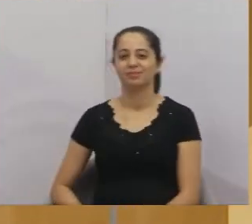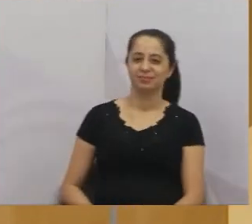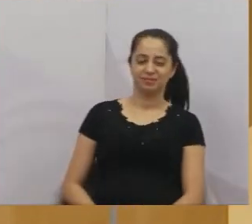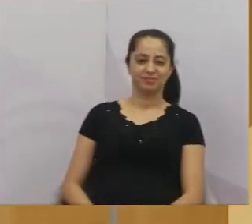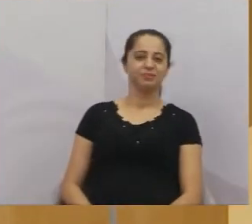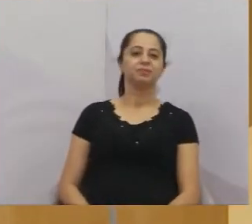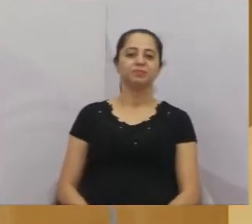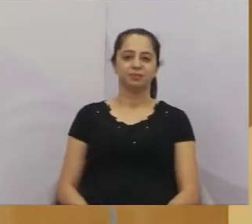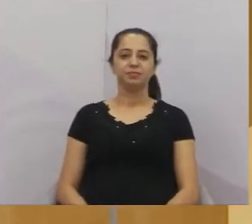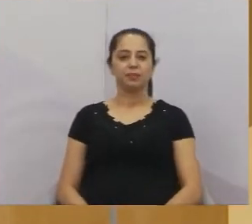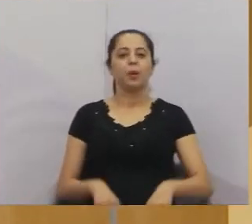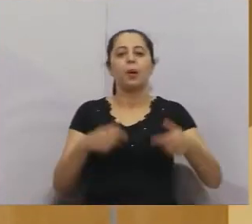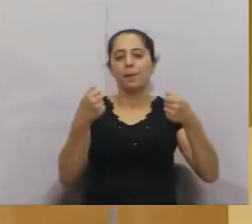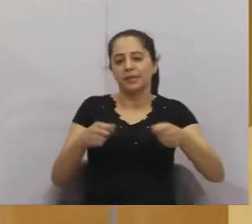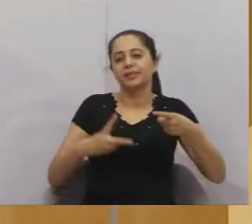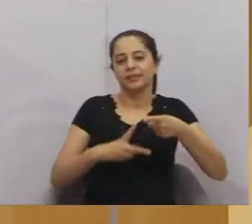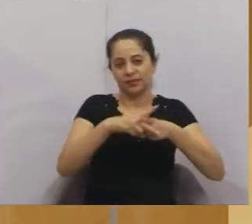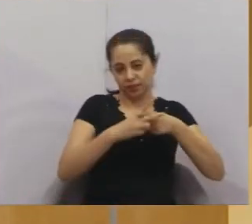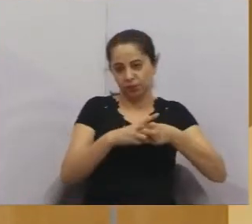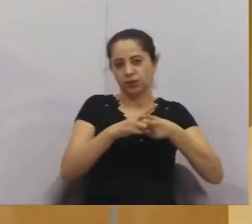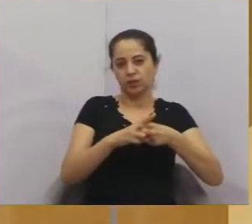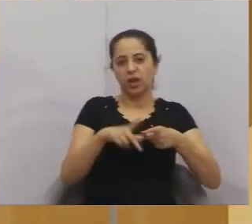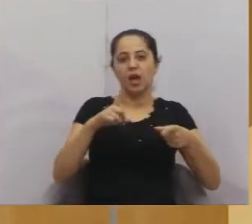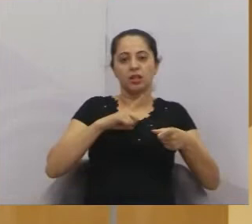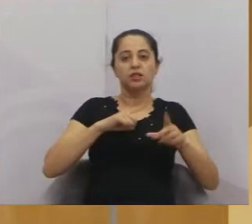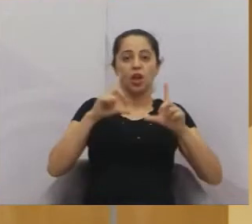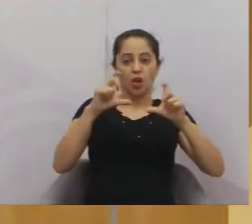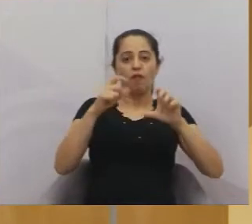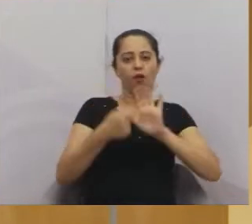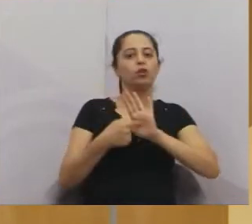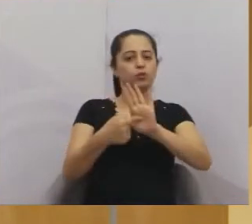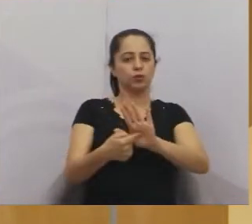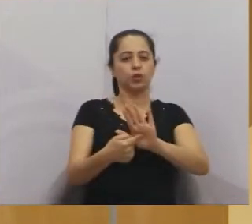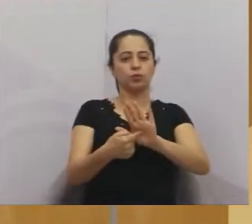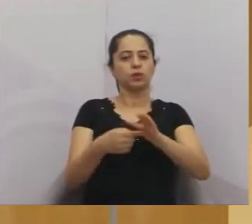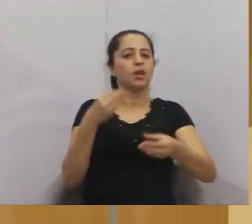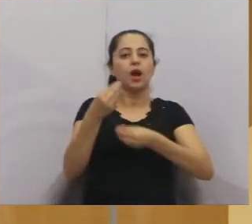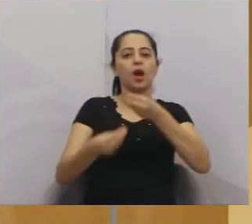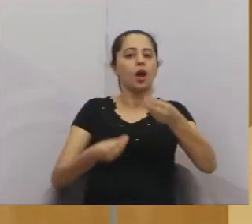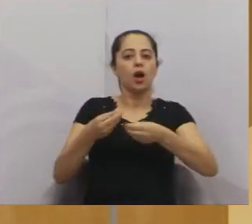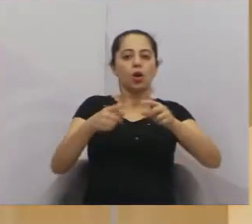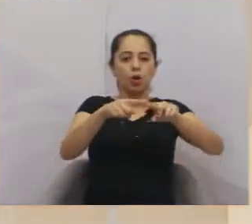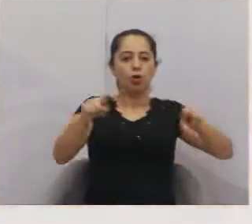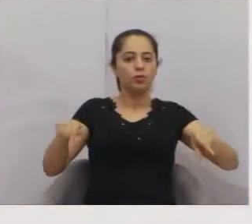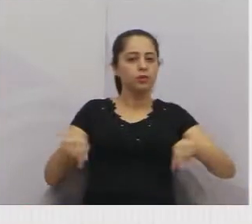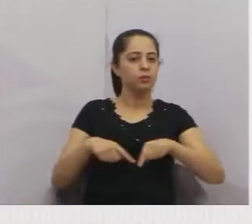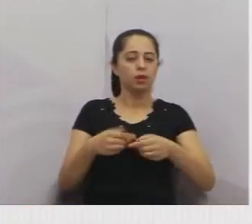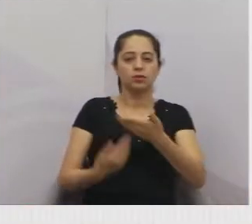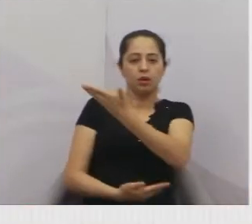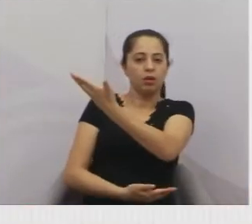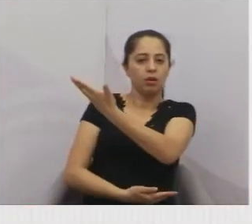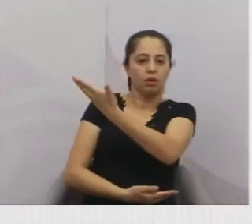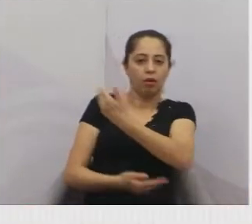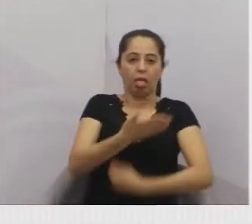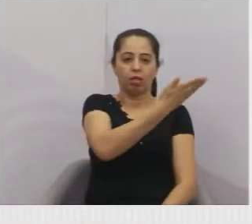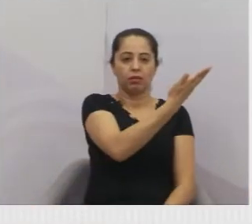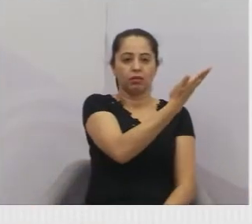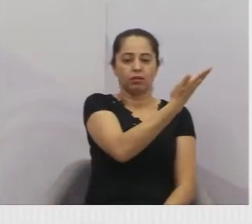fato, está precisando de uma manutenção. Nós temos uma foto aí para demonstrar como que está o Espaço Liberdade, com mato